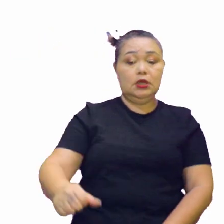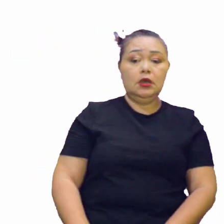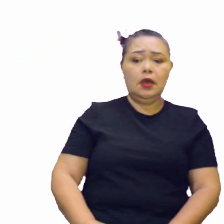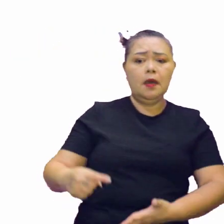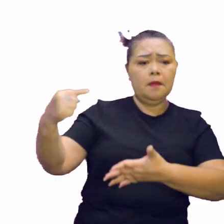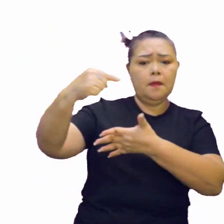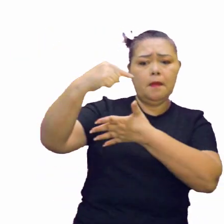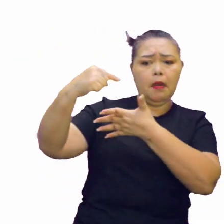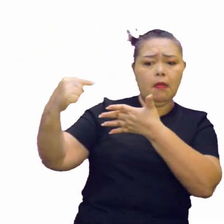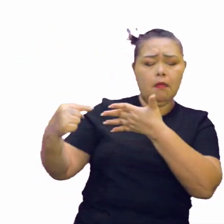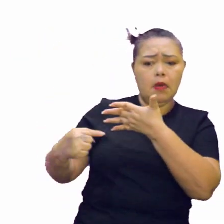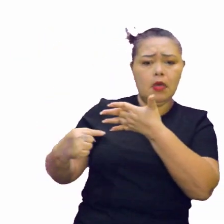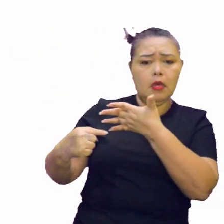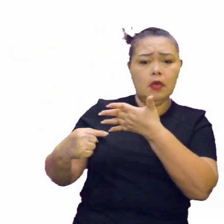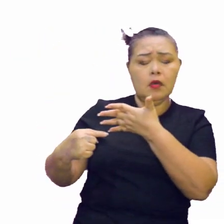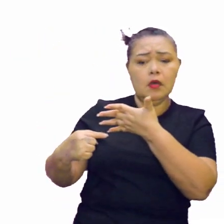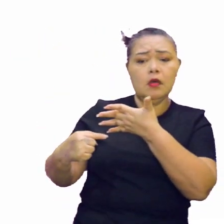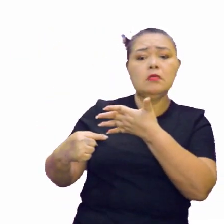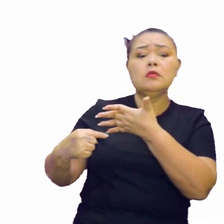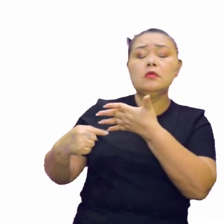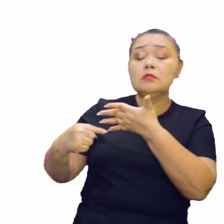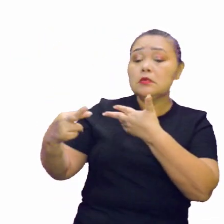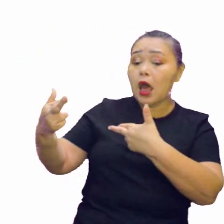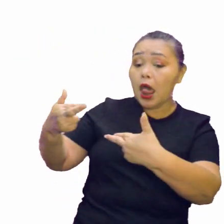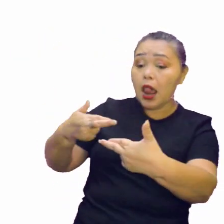edafoclimáticas, que vão